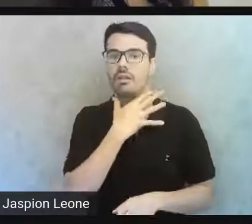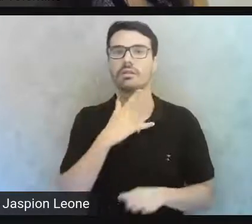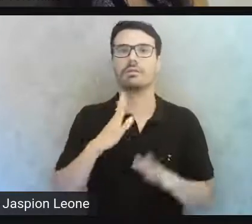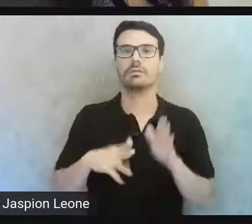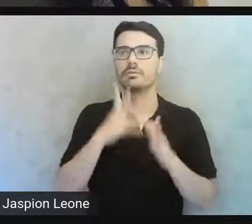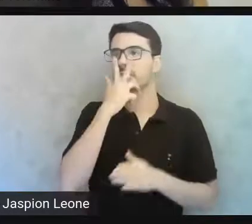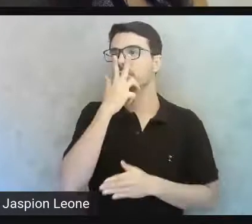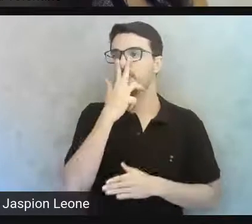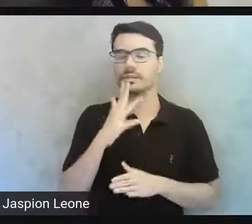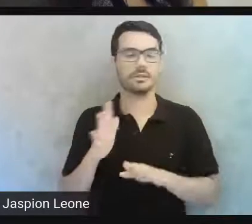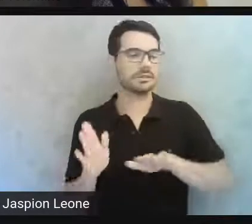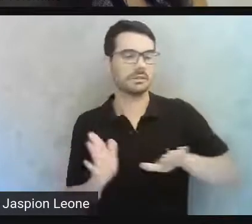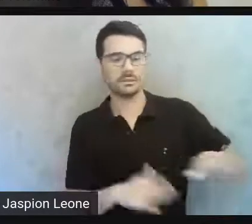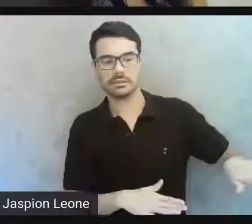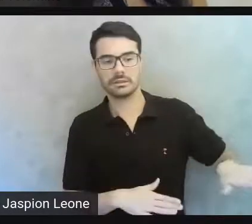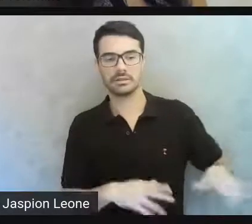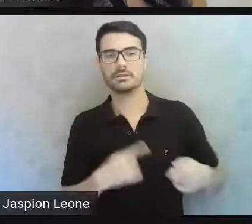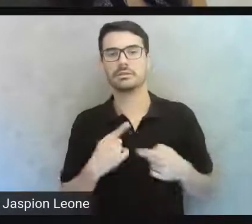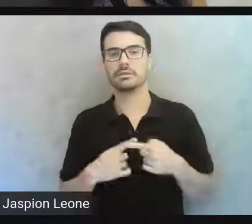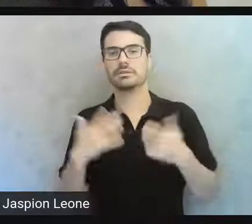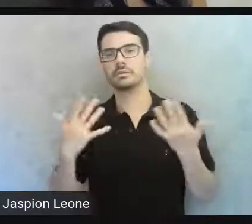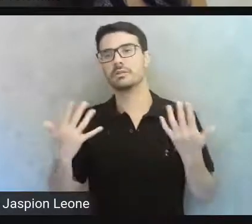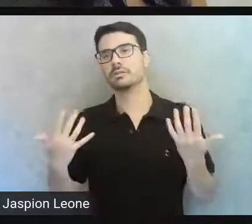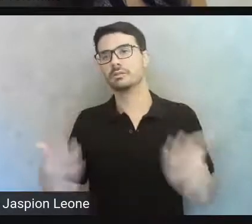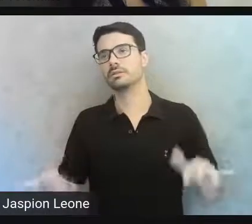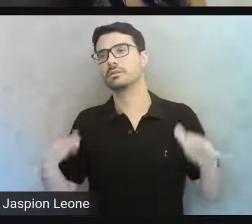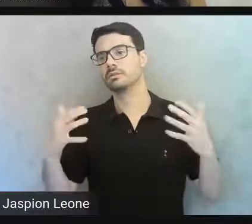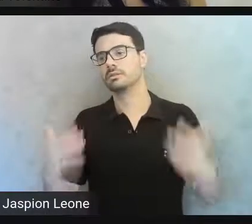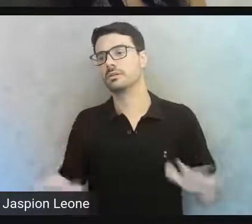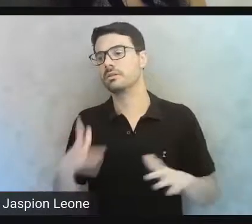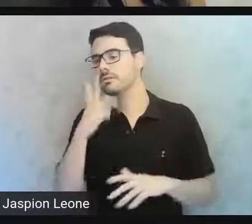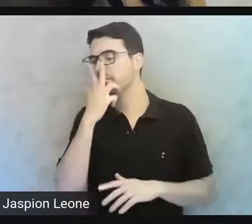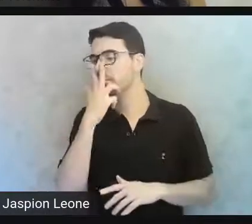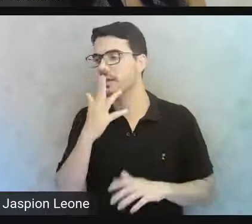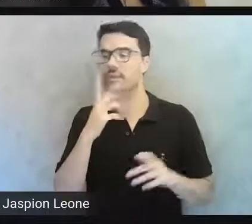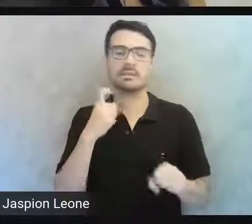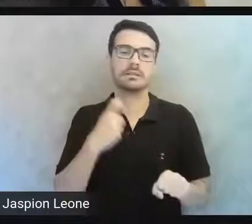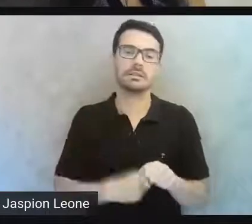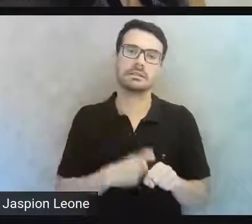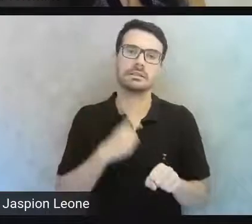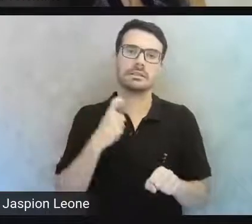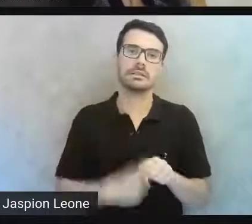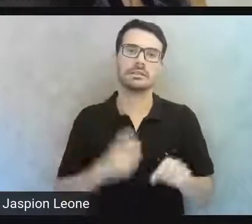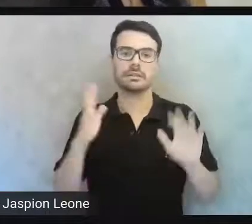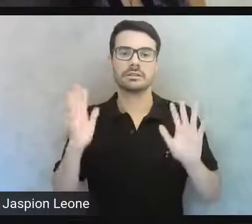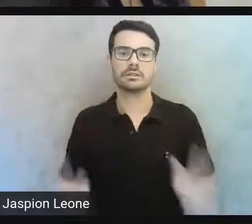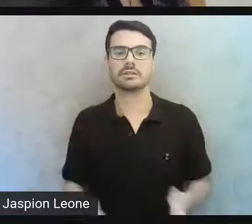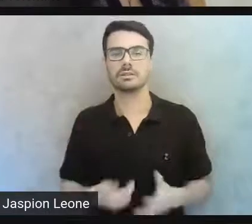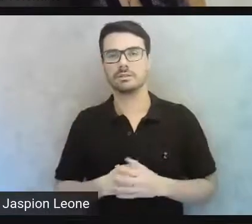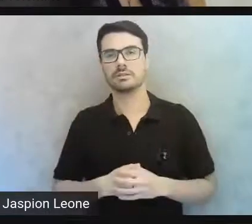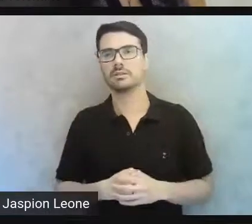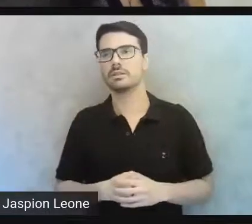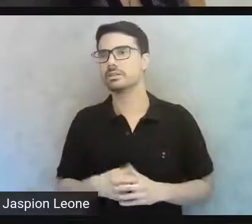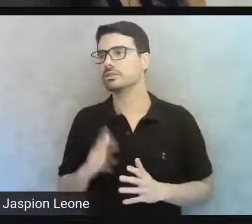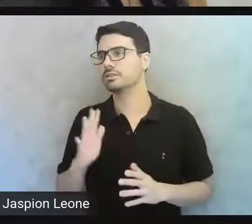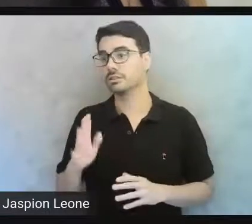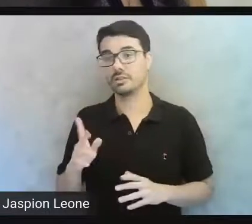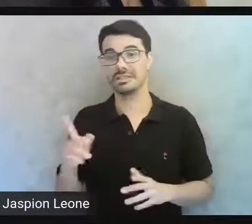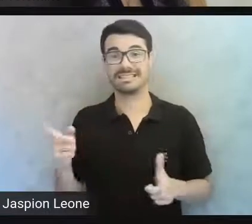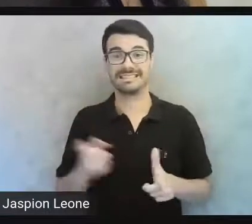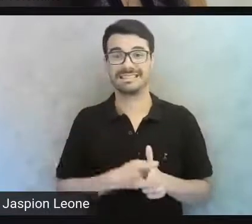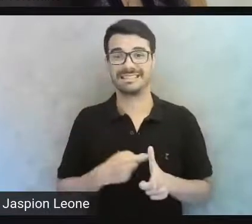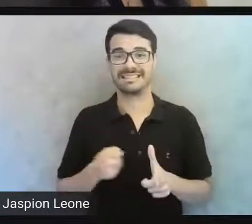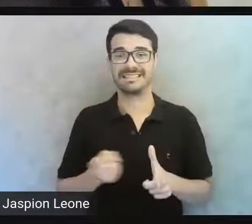planejamento financeiro porque eles não querem ficar ainda mais engessados, né? Eles geralmente falam assim, os super endividados, os endividados falam